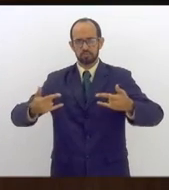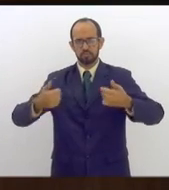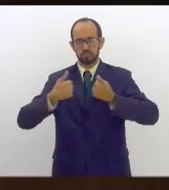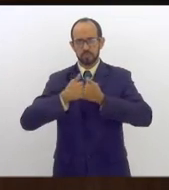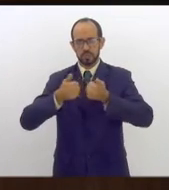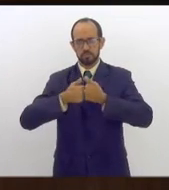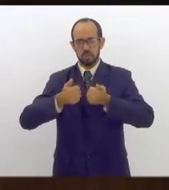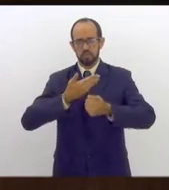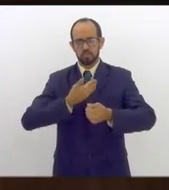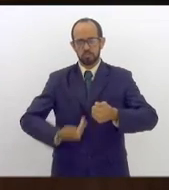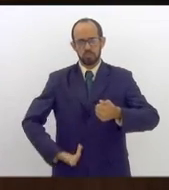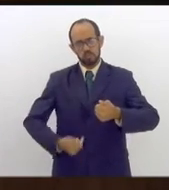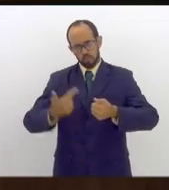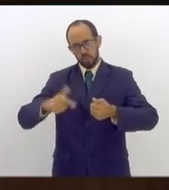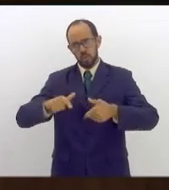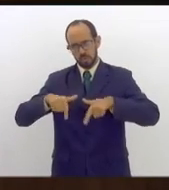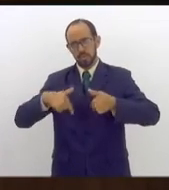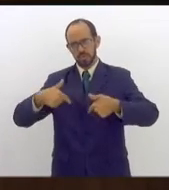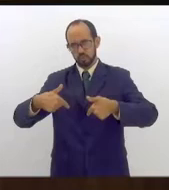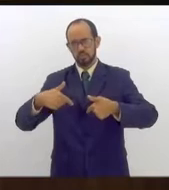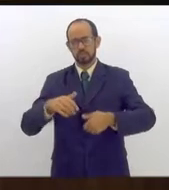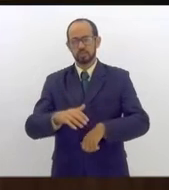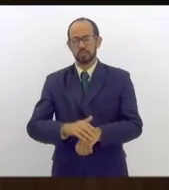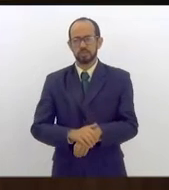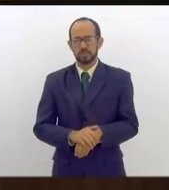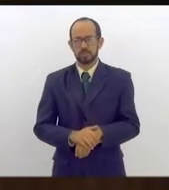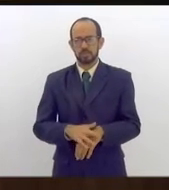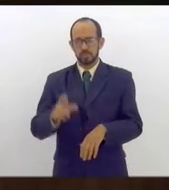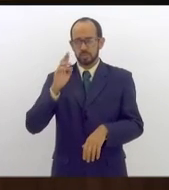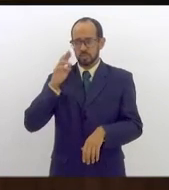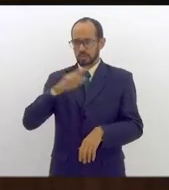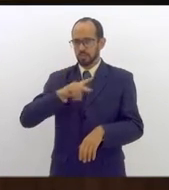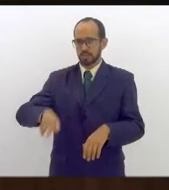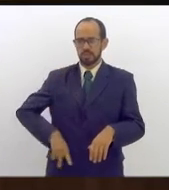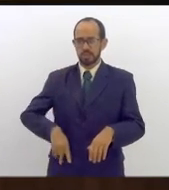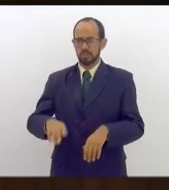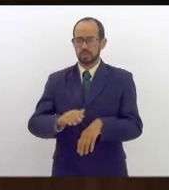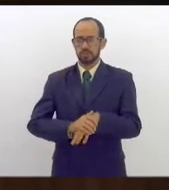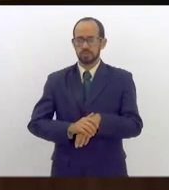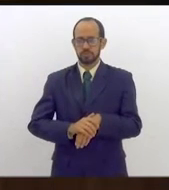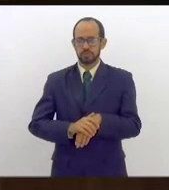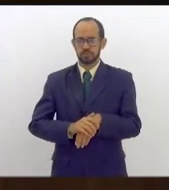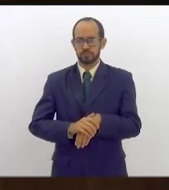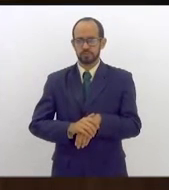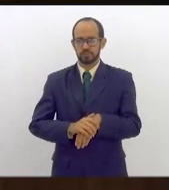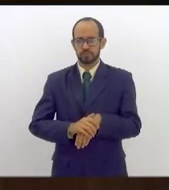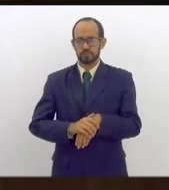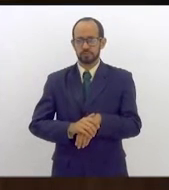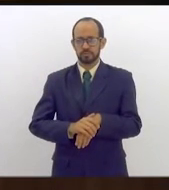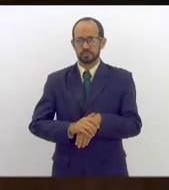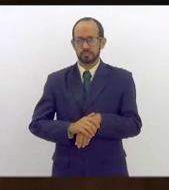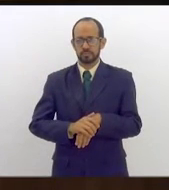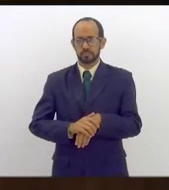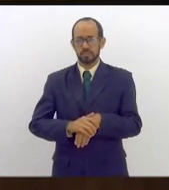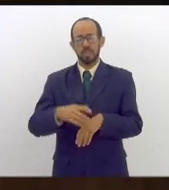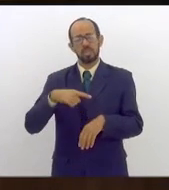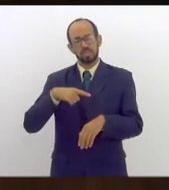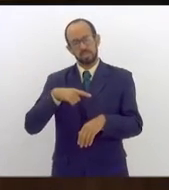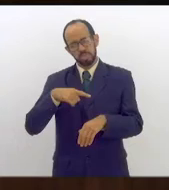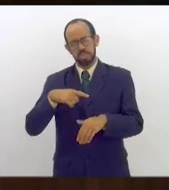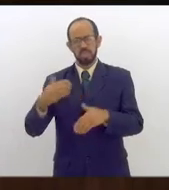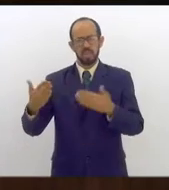transportes públicos e da outras previdências. Senhora presidente, há alguma